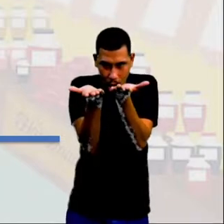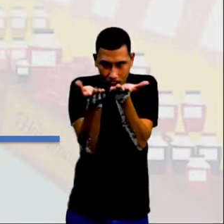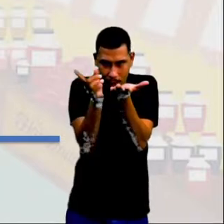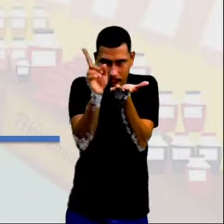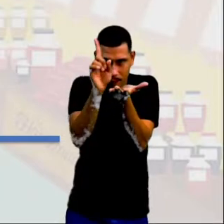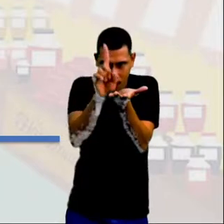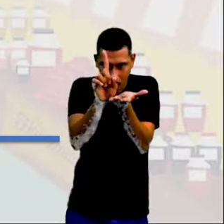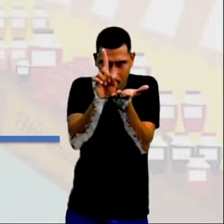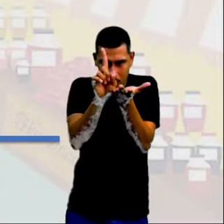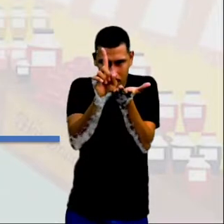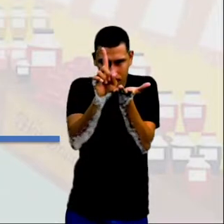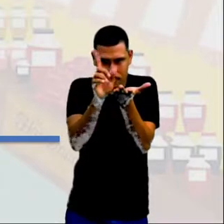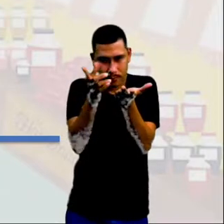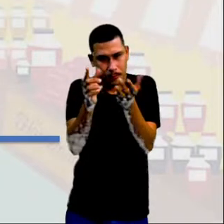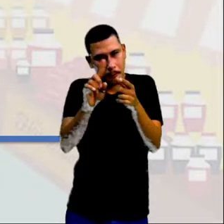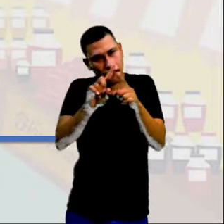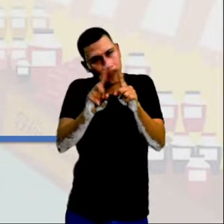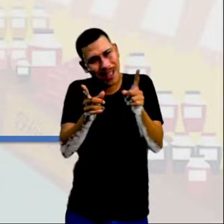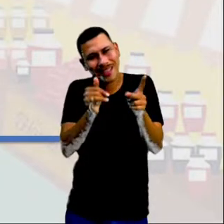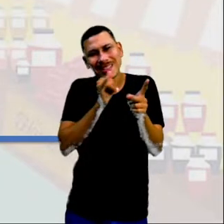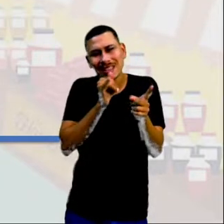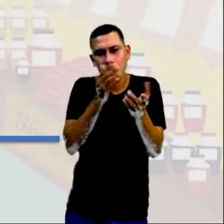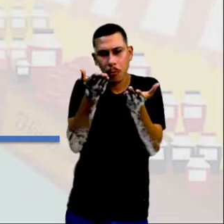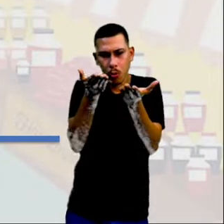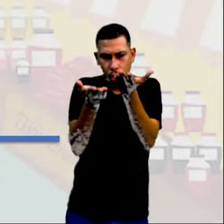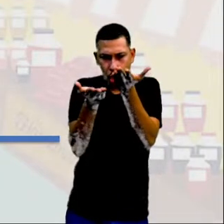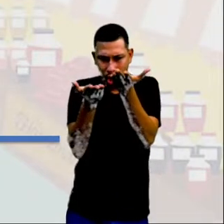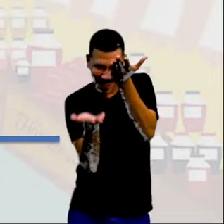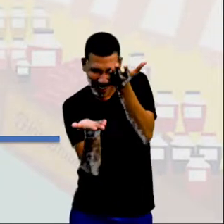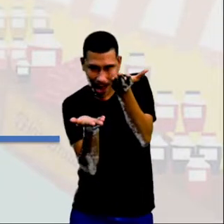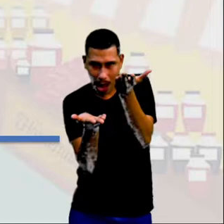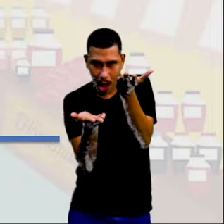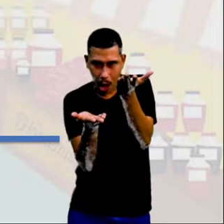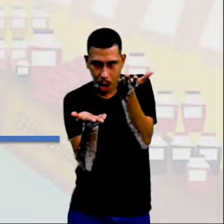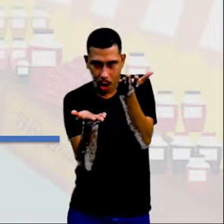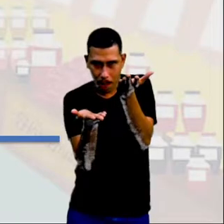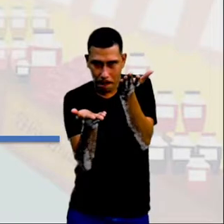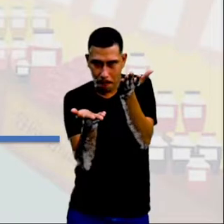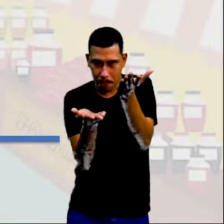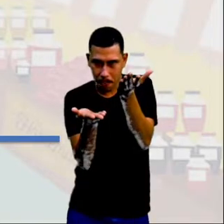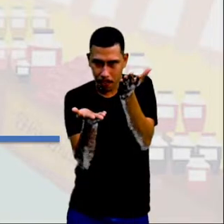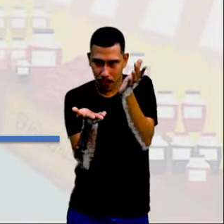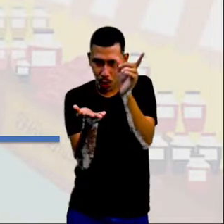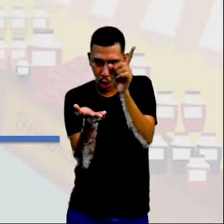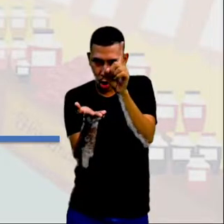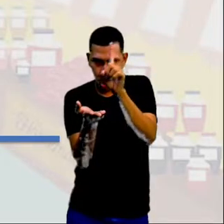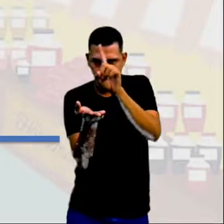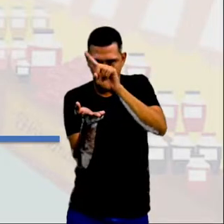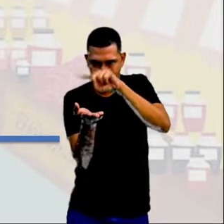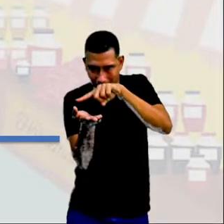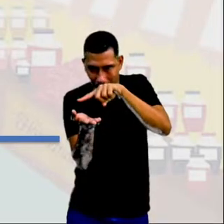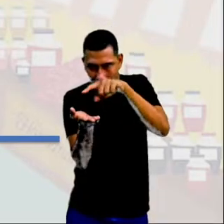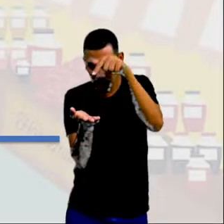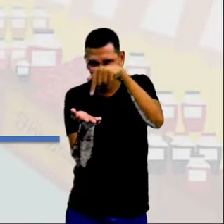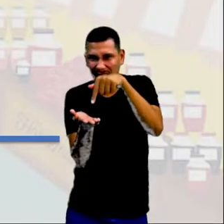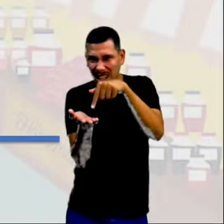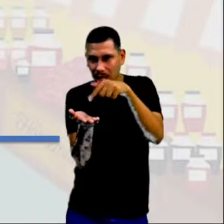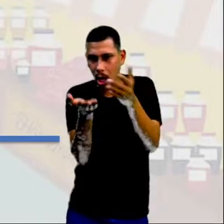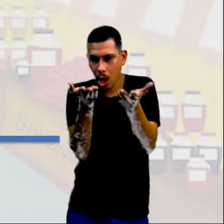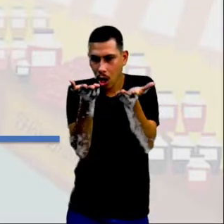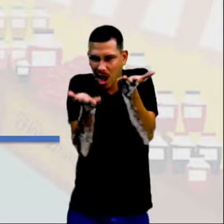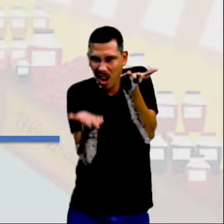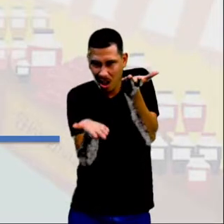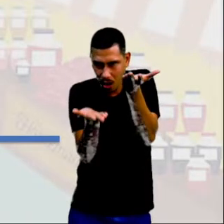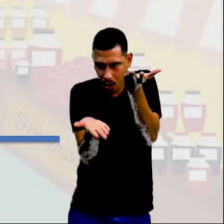se manter em equilíbrio. Mas a partir do momento em que um lado tem mais peso do que o outro, mais massa do que o outro, aí a gente